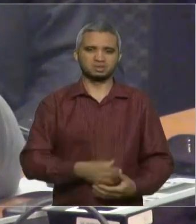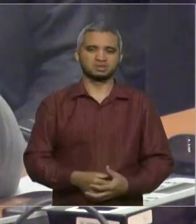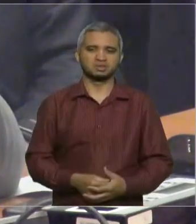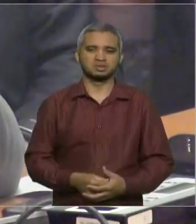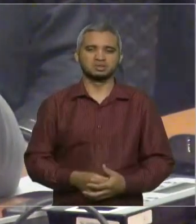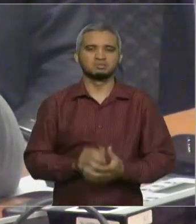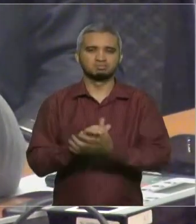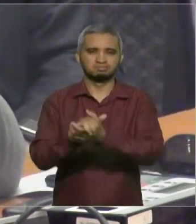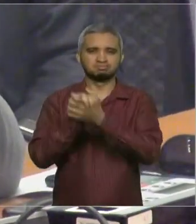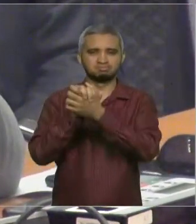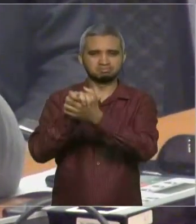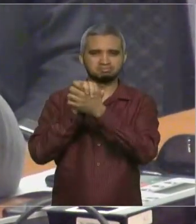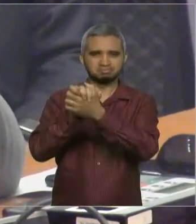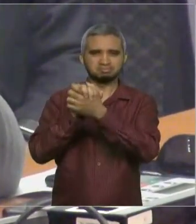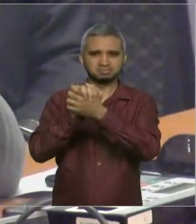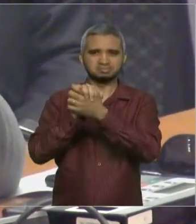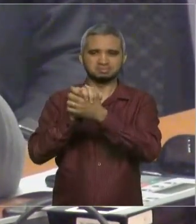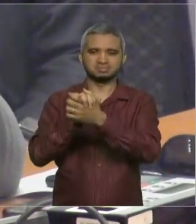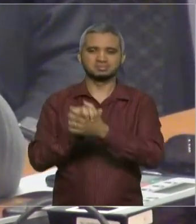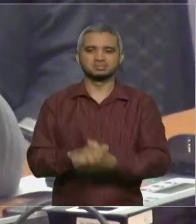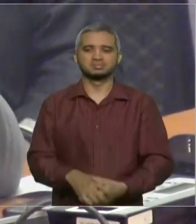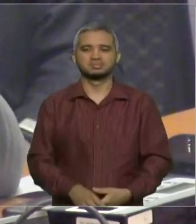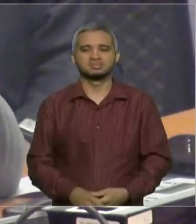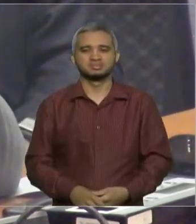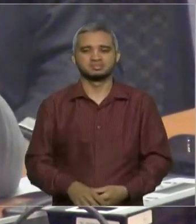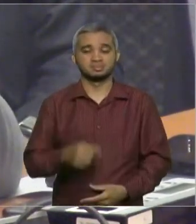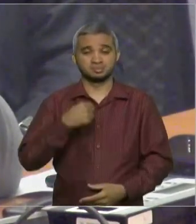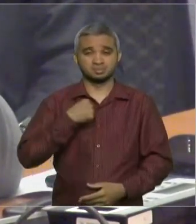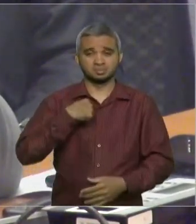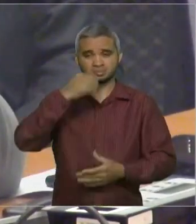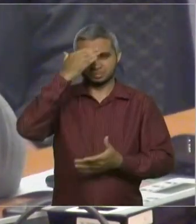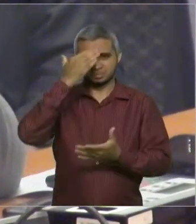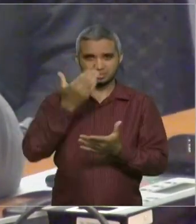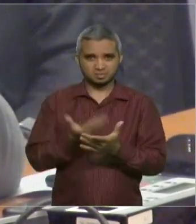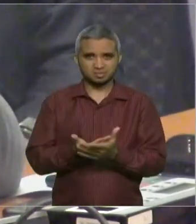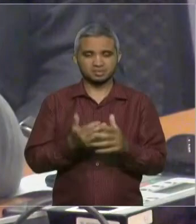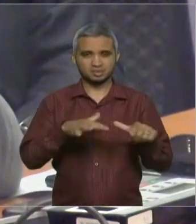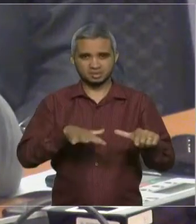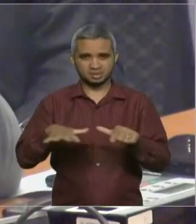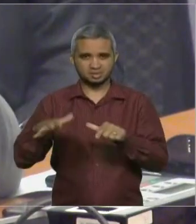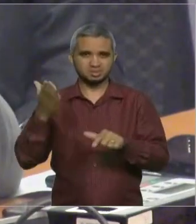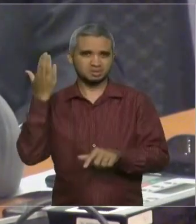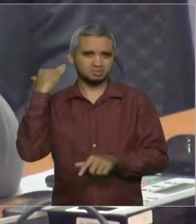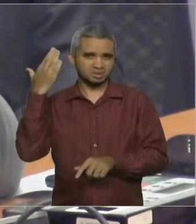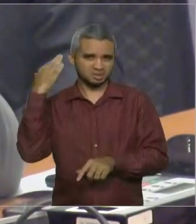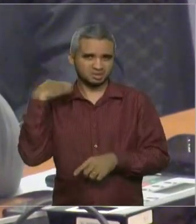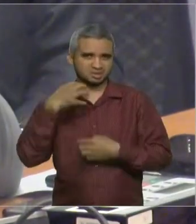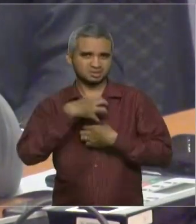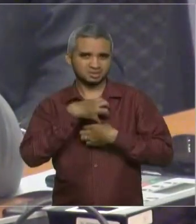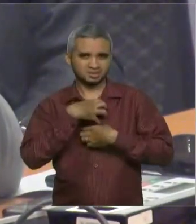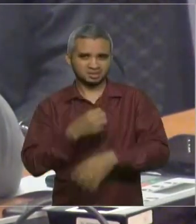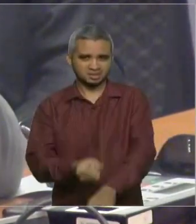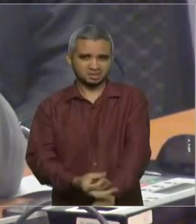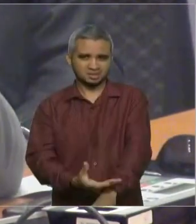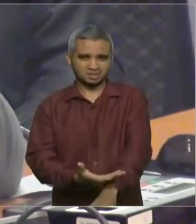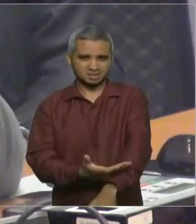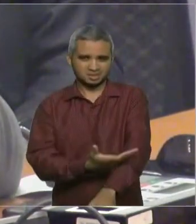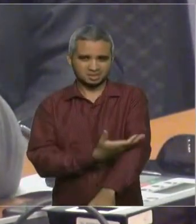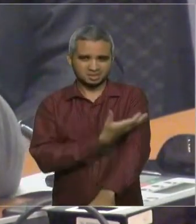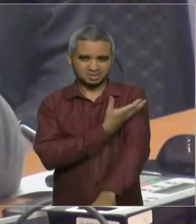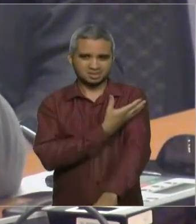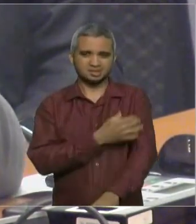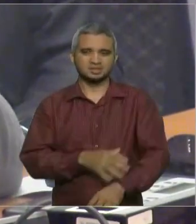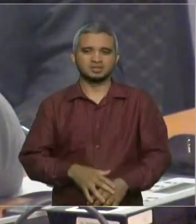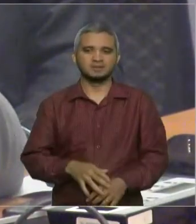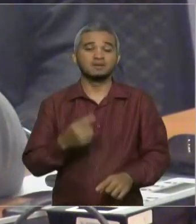está de parabéns. Eu acredito que na semana passada eu me emocionei porque o Otarino deu a oportunidade ao meu pai subir